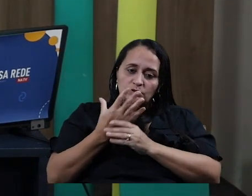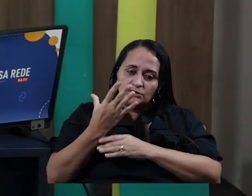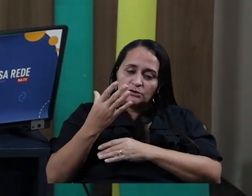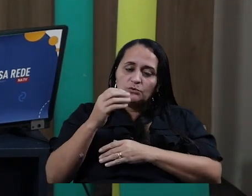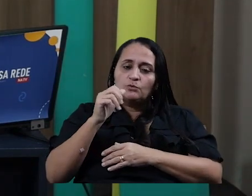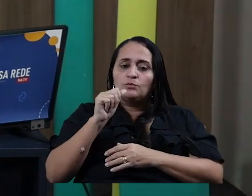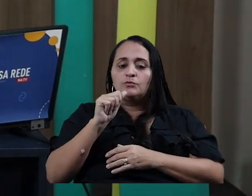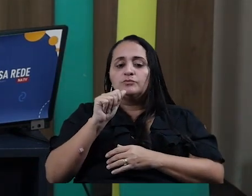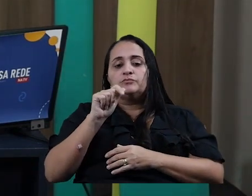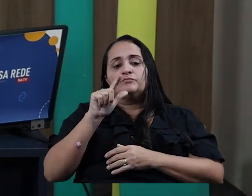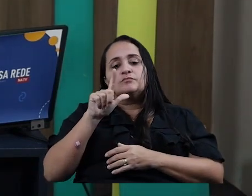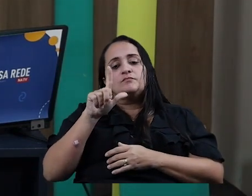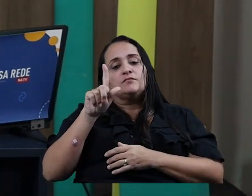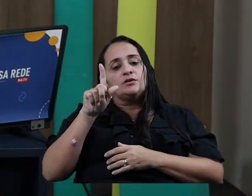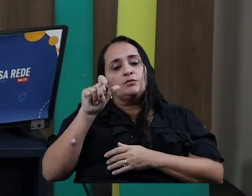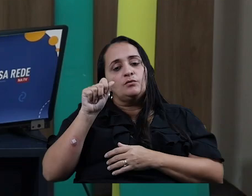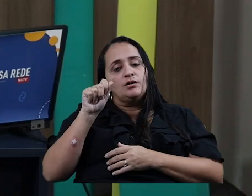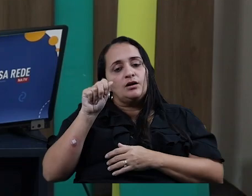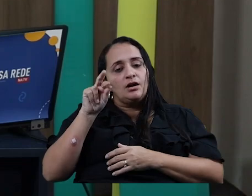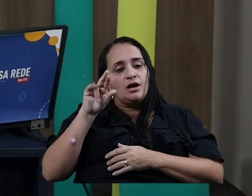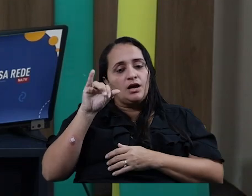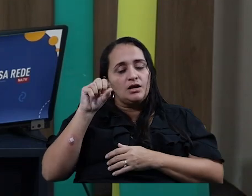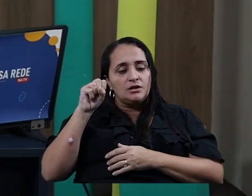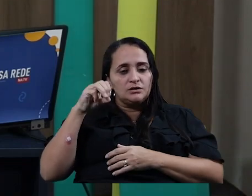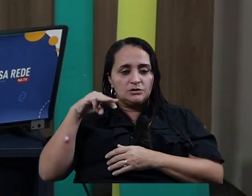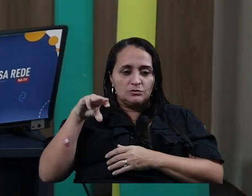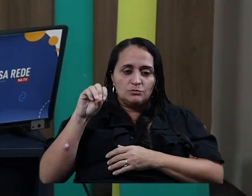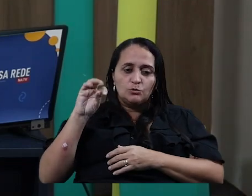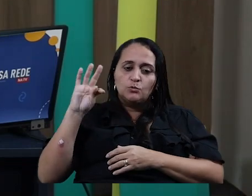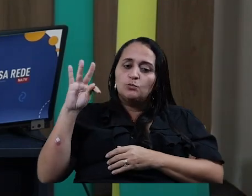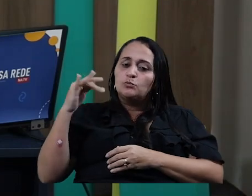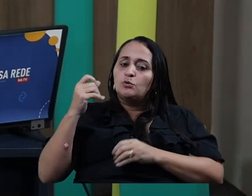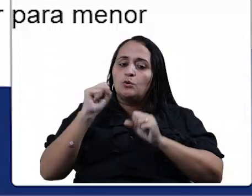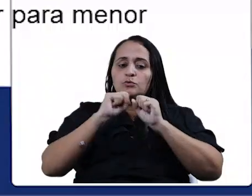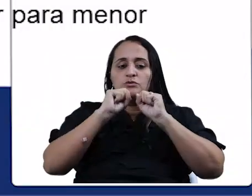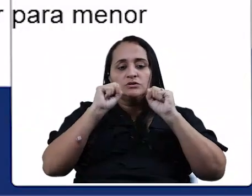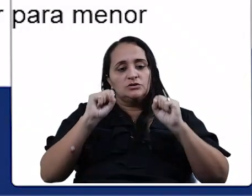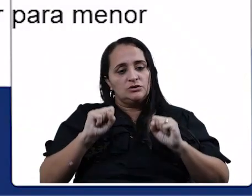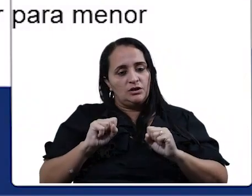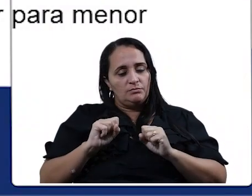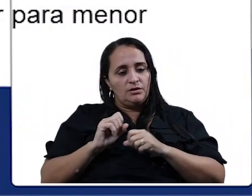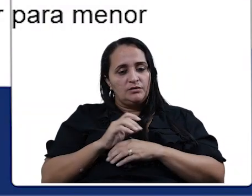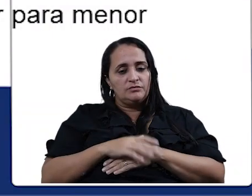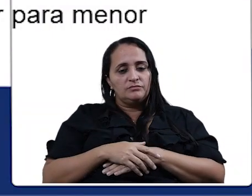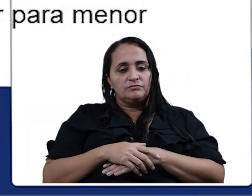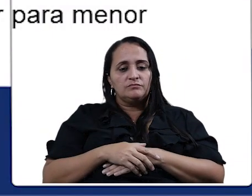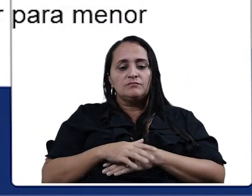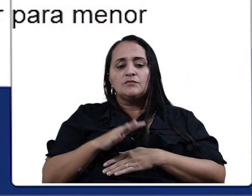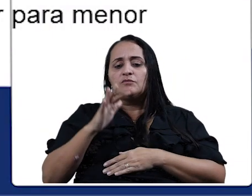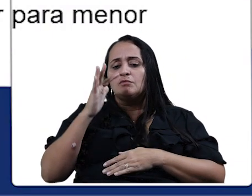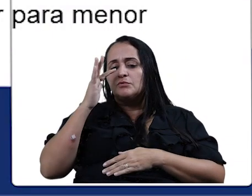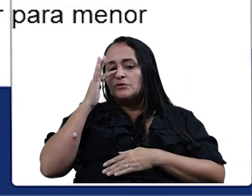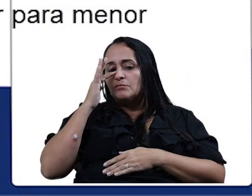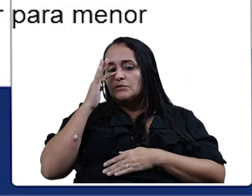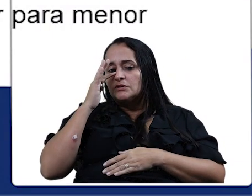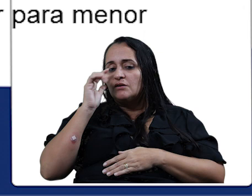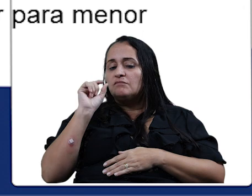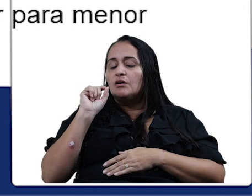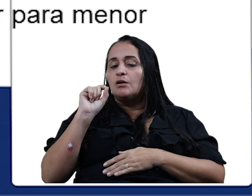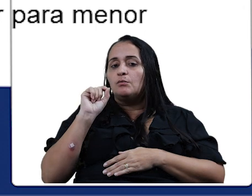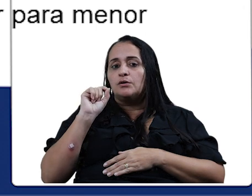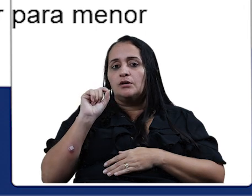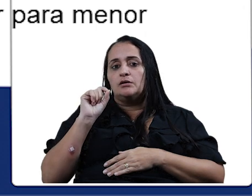algarismos e dos algarismos todo o sistema de numeração que a gente tem hoje. Vamos observar que esse sistema